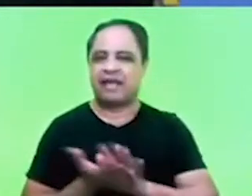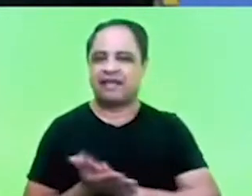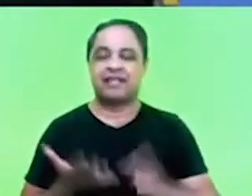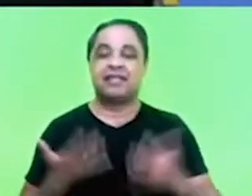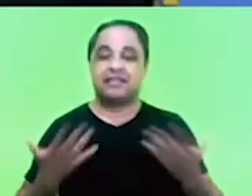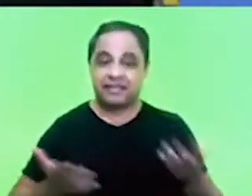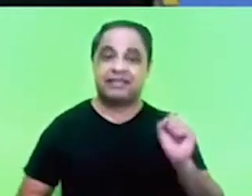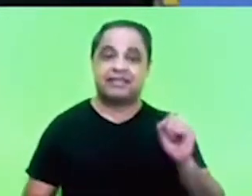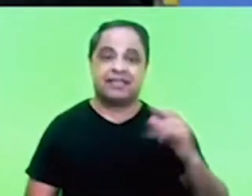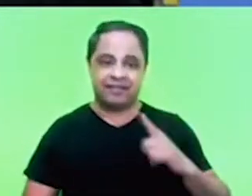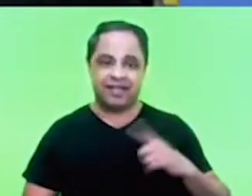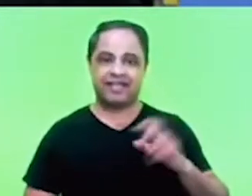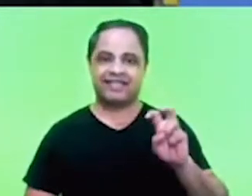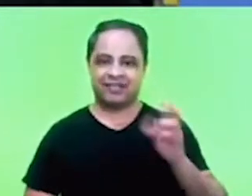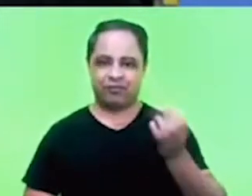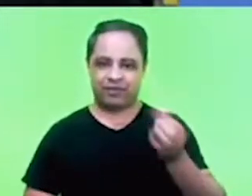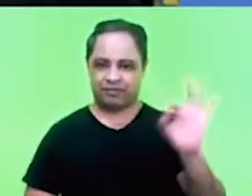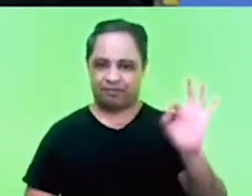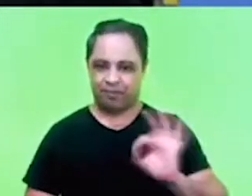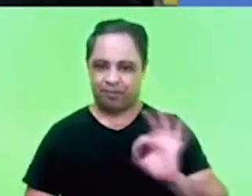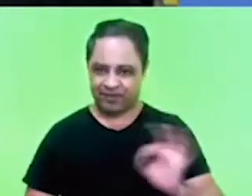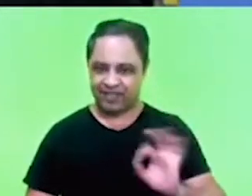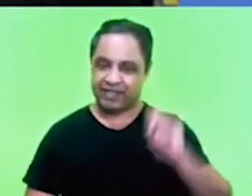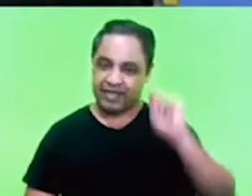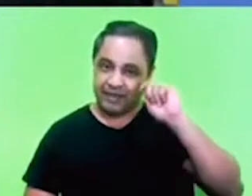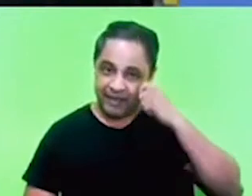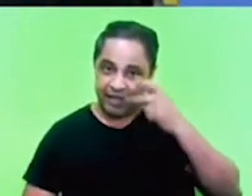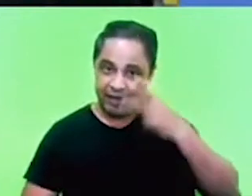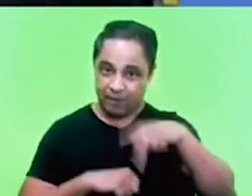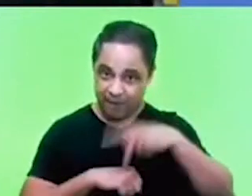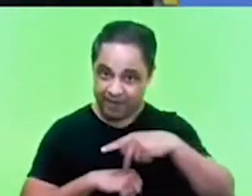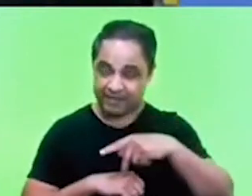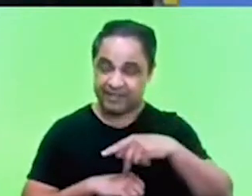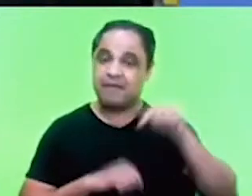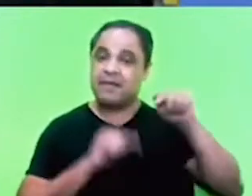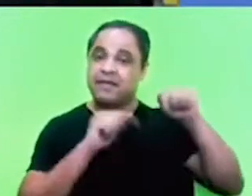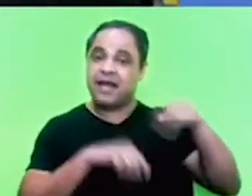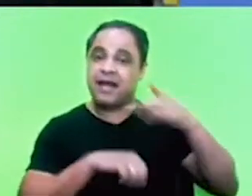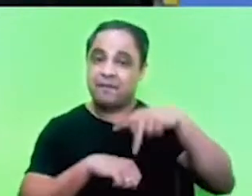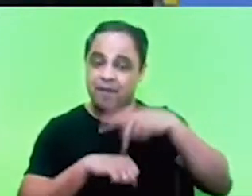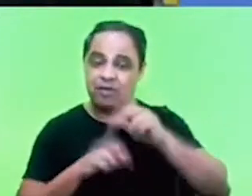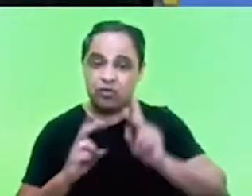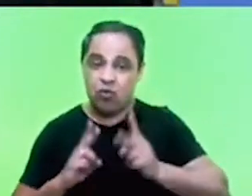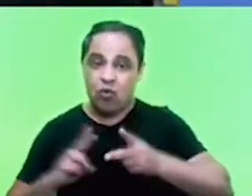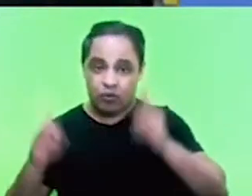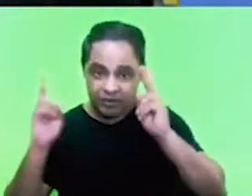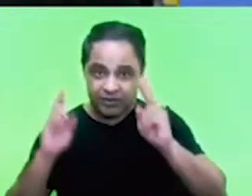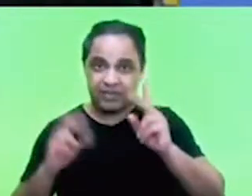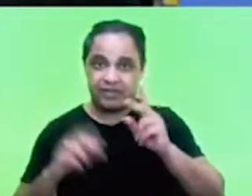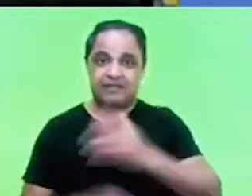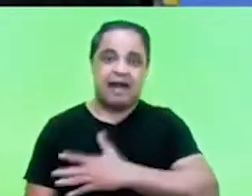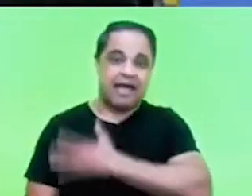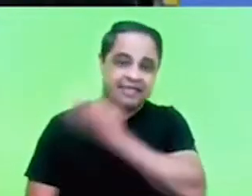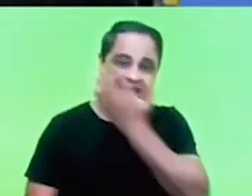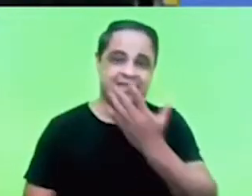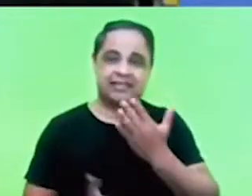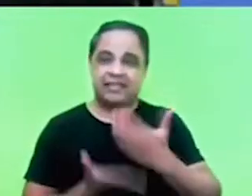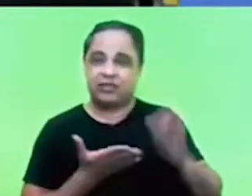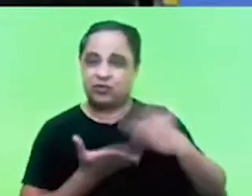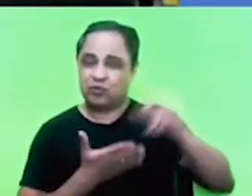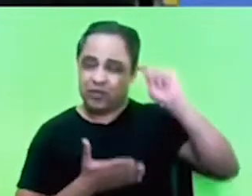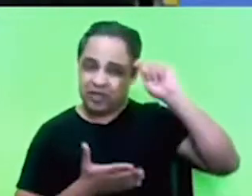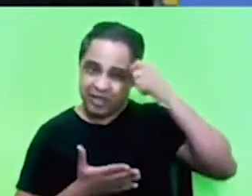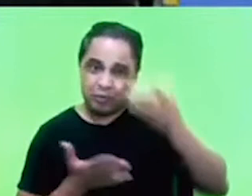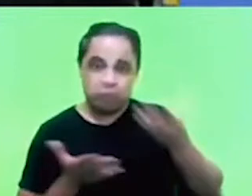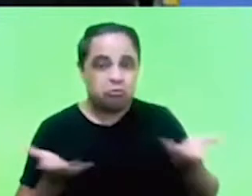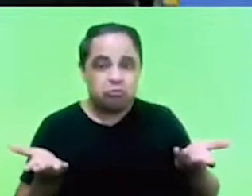tem 56% de negros no país, e este país continuar sendo um país racista que exclui negros,